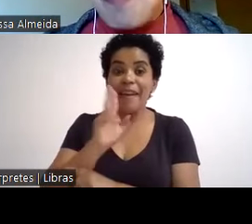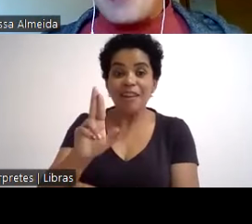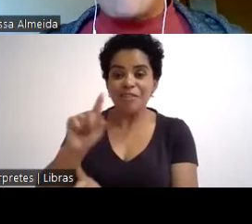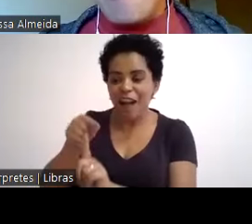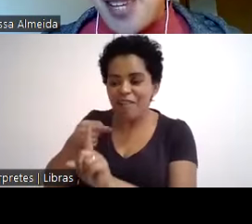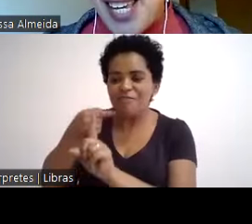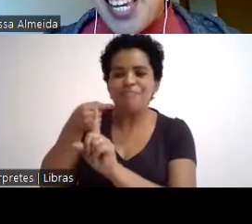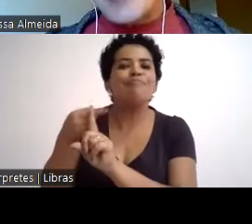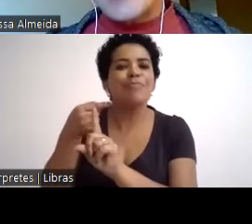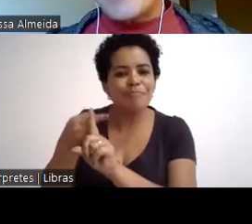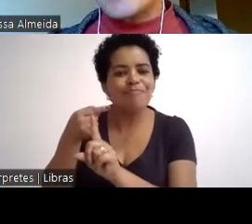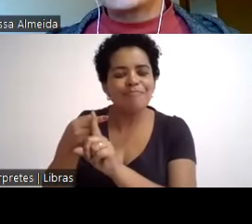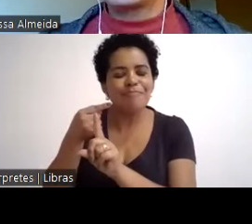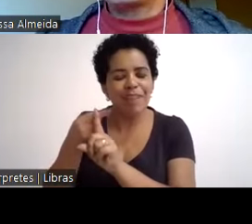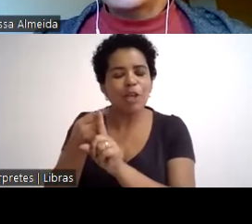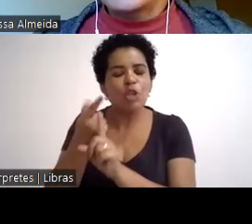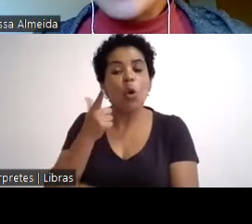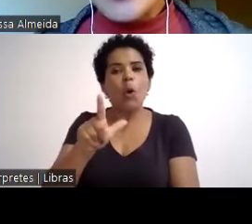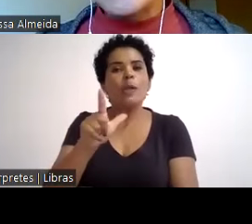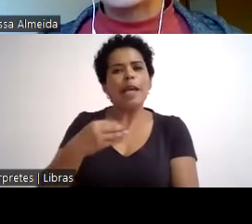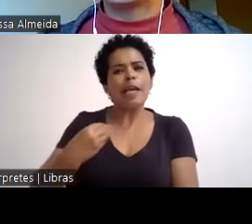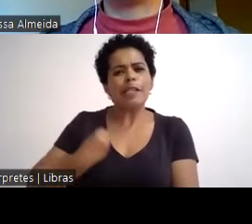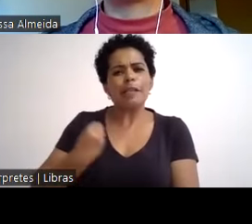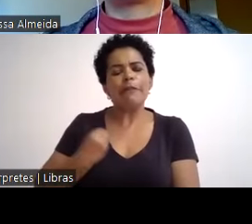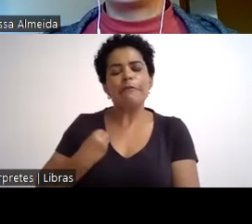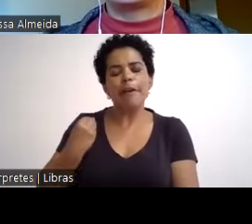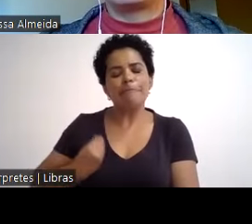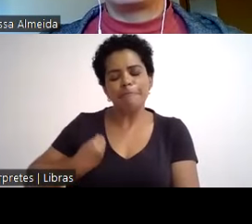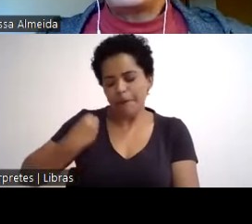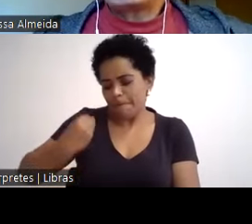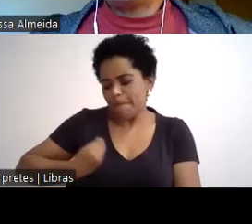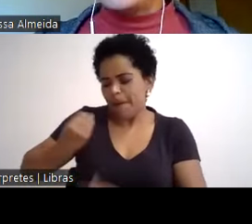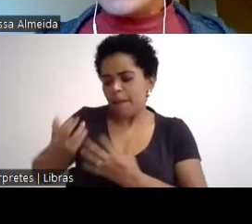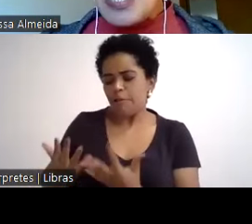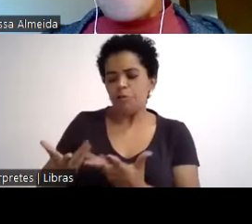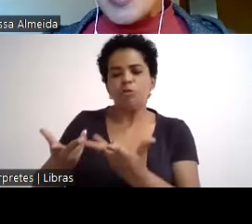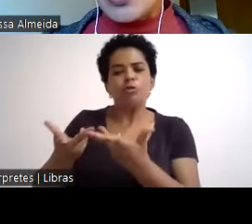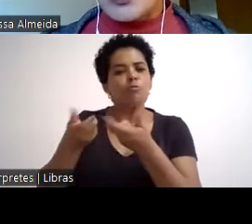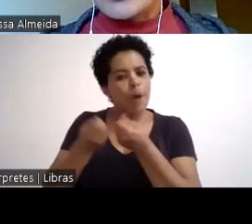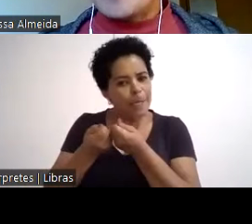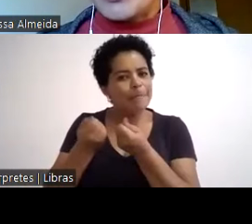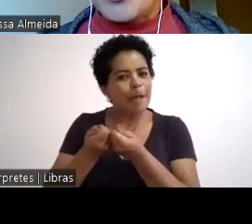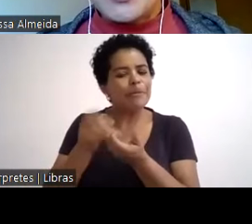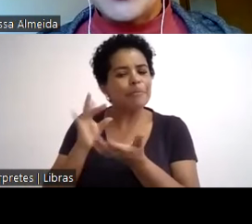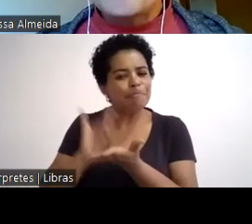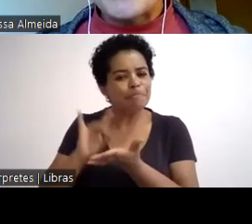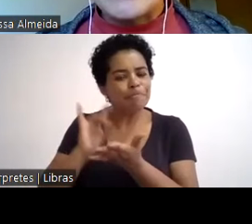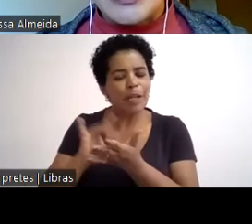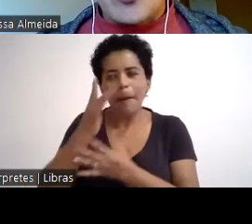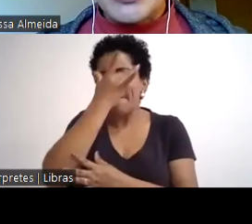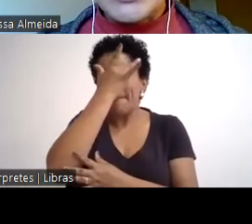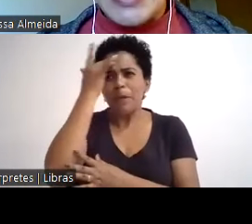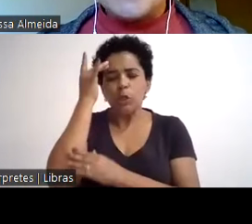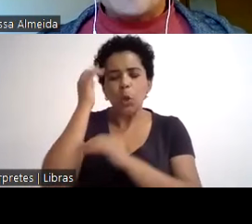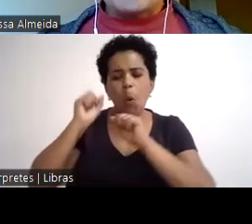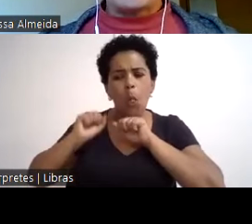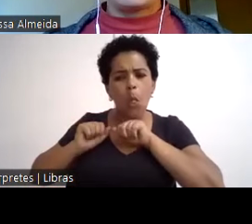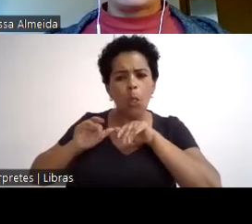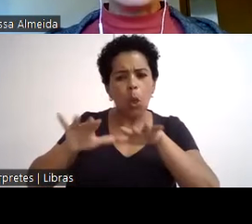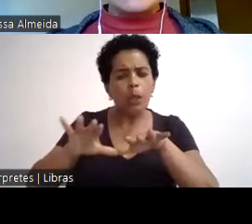alcance esse bem viver, né? Que a gente alcance essa boa vida para todas as pessoas da